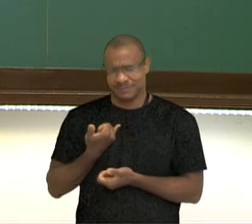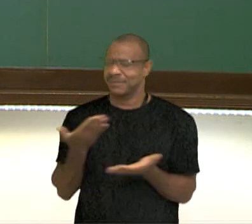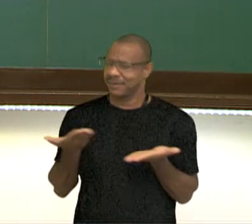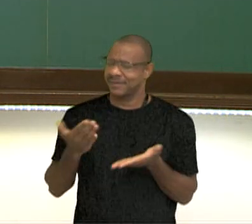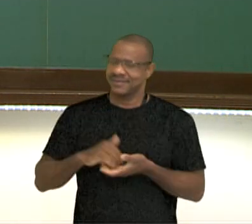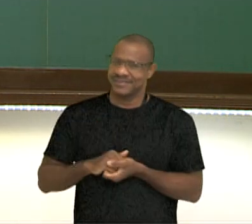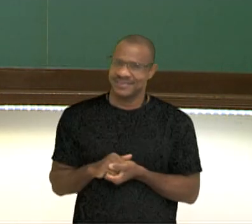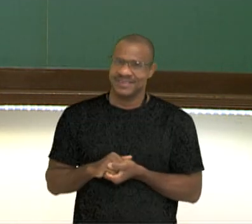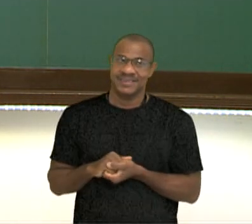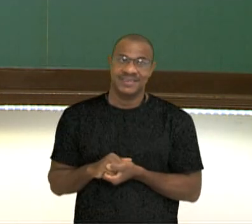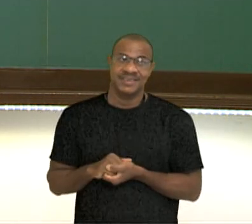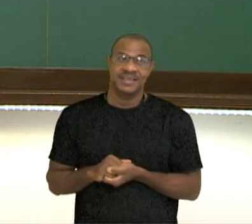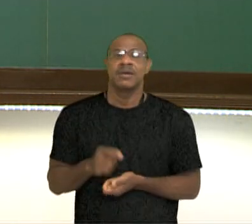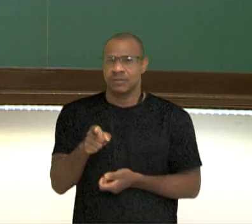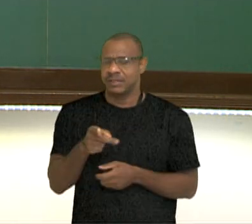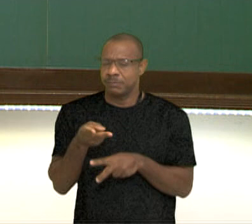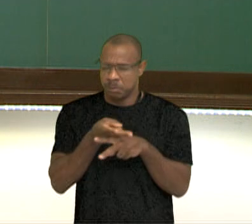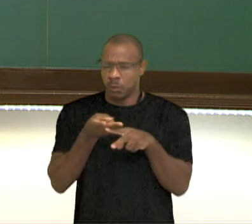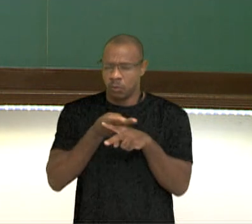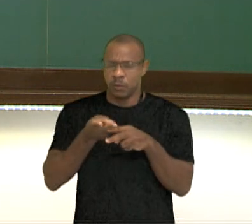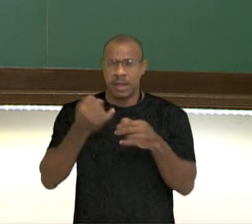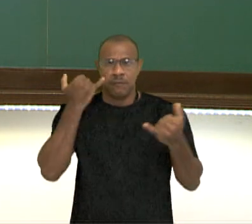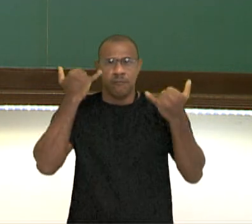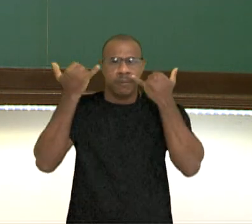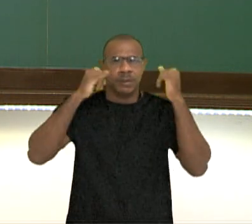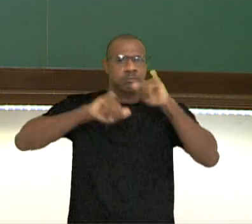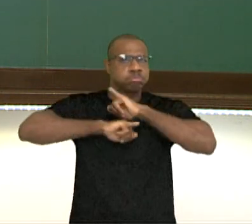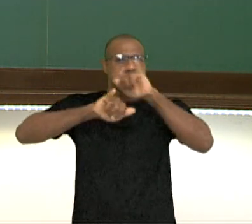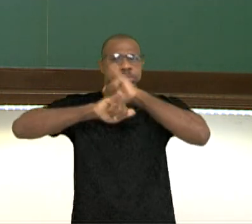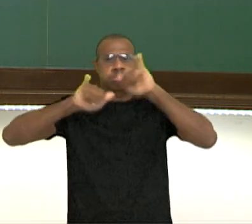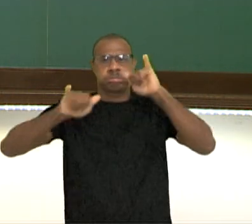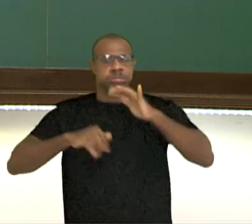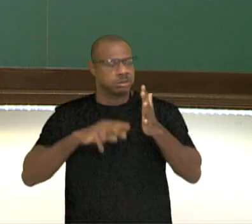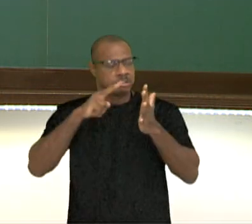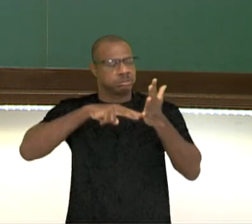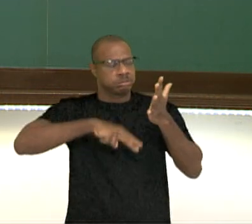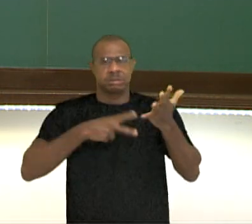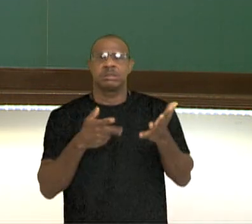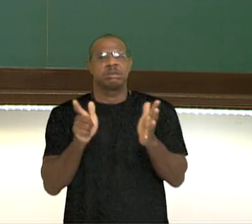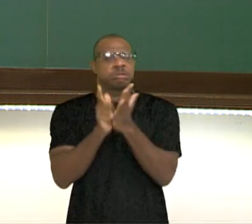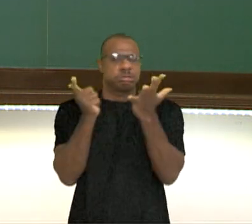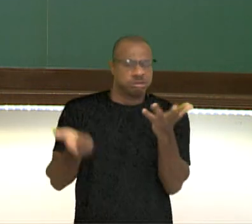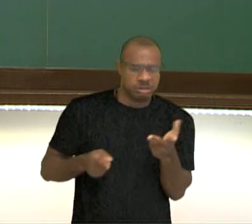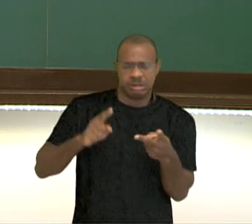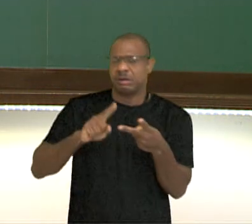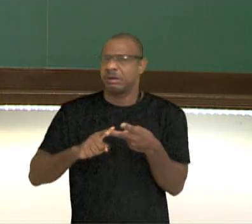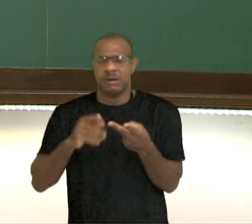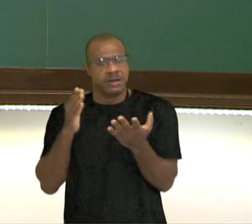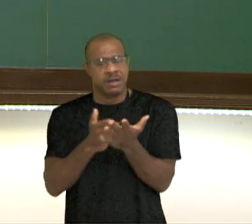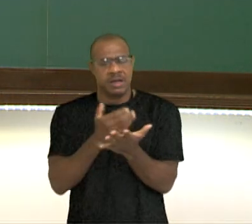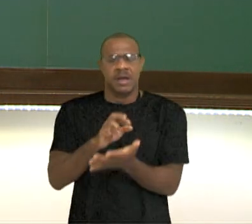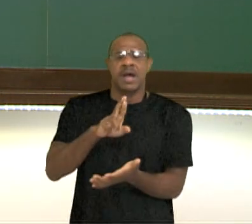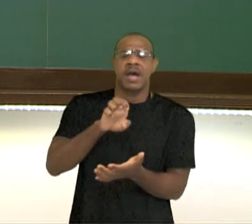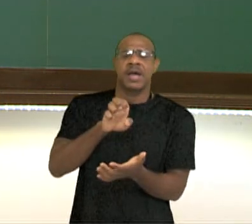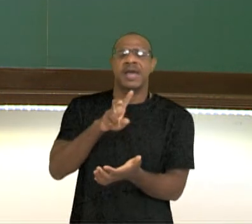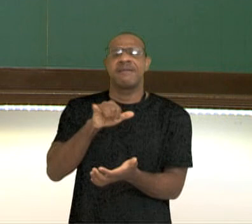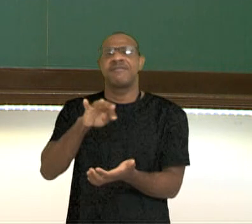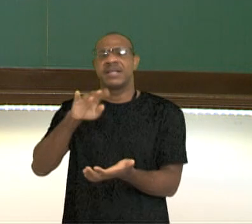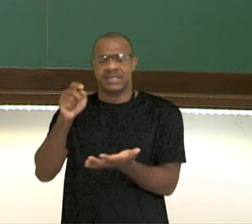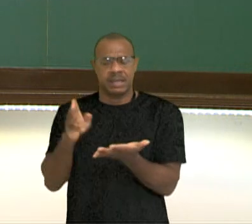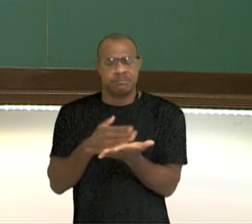Você vai atrás de notícias, de reportagens, seja em jornais, em revistas,